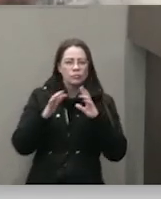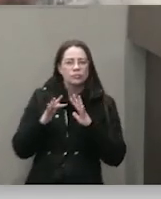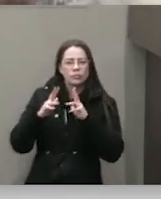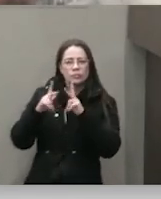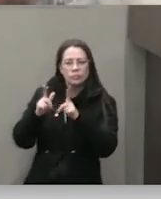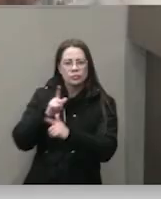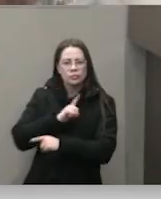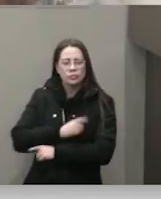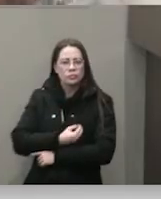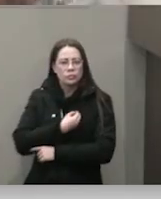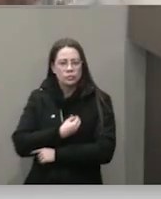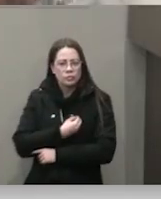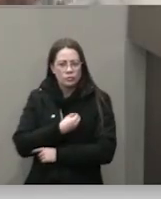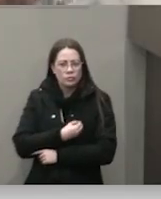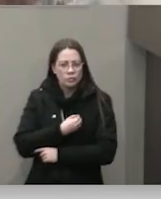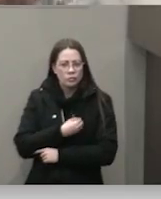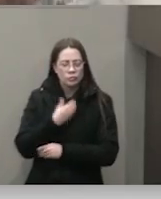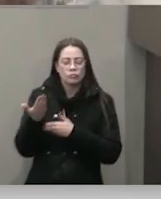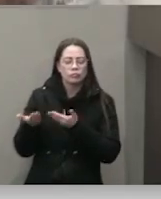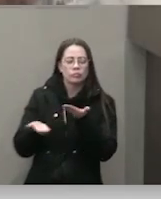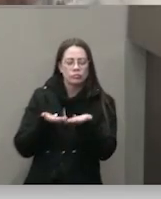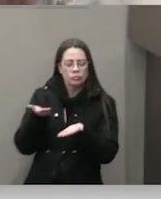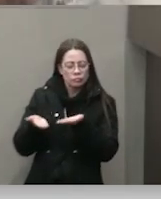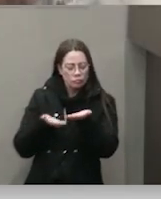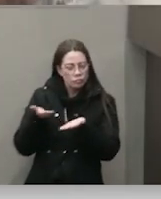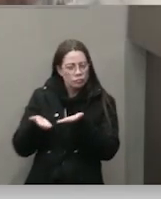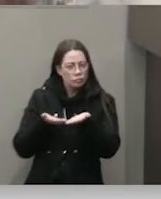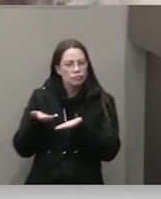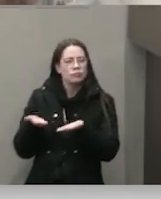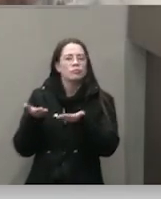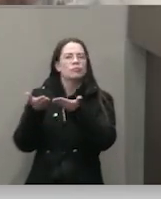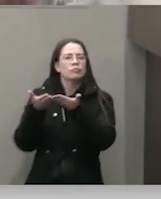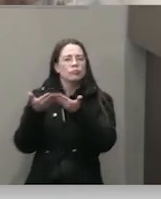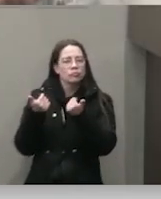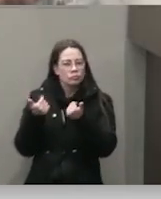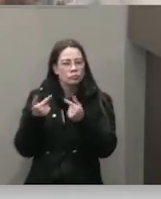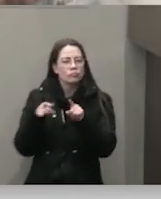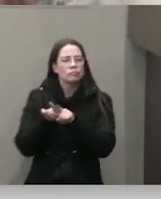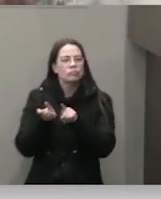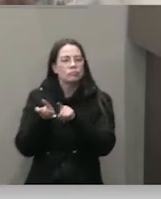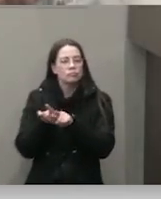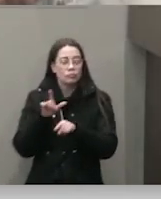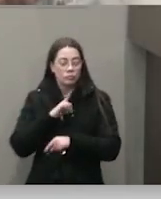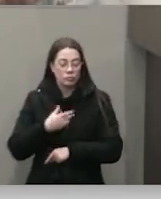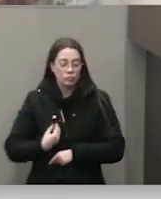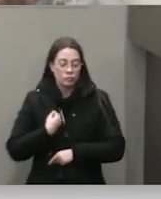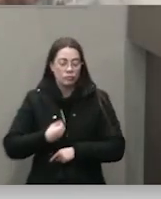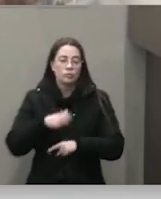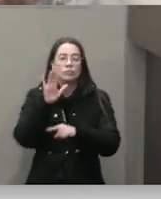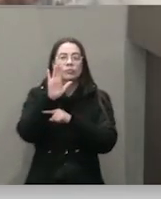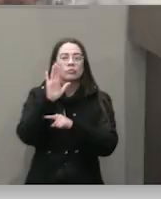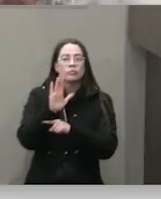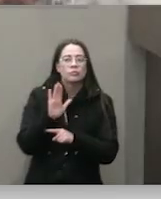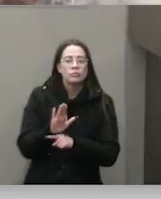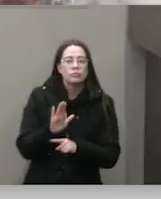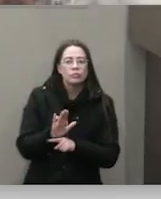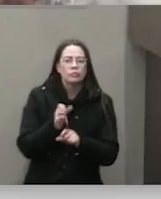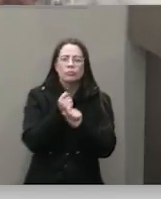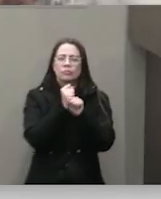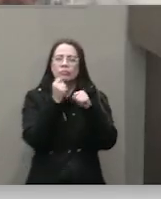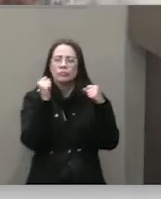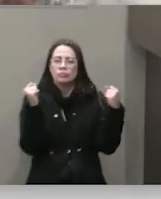de transporte que atenderam a sua solicitação e estiveram auxiliando nesse